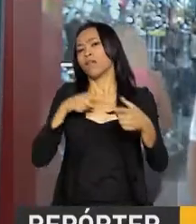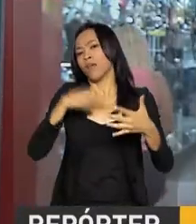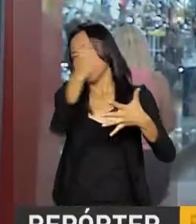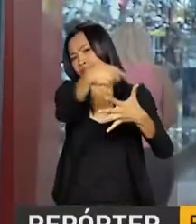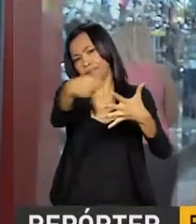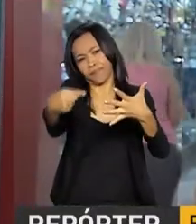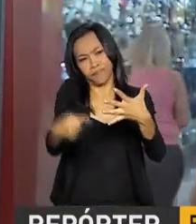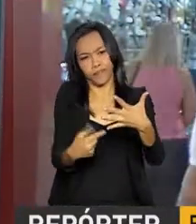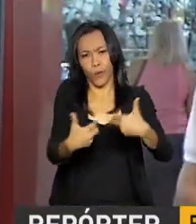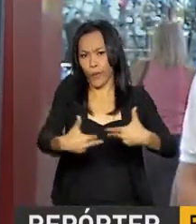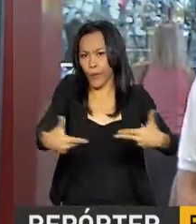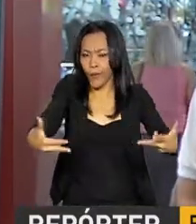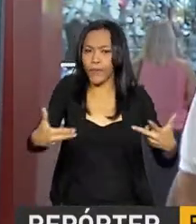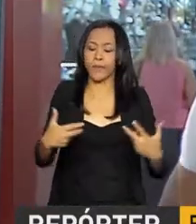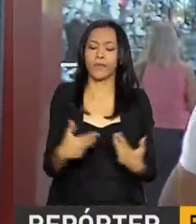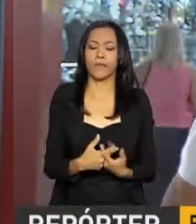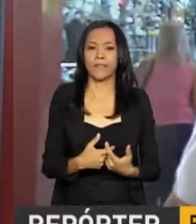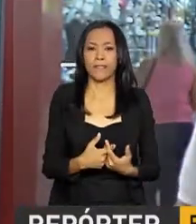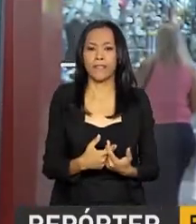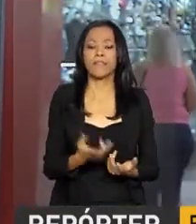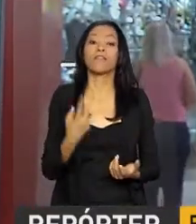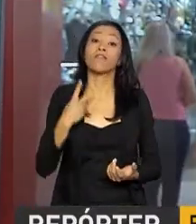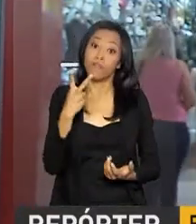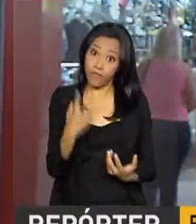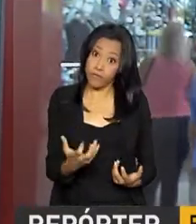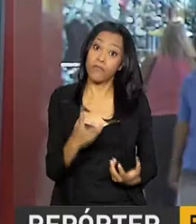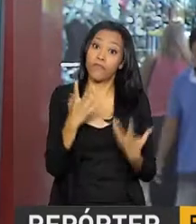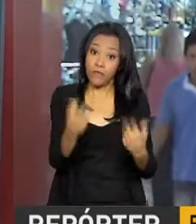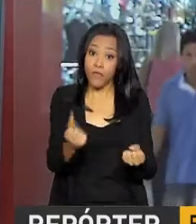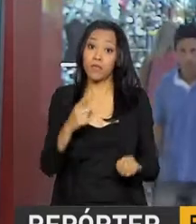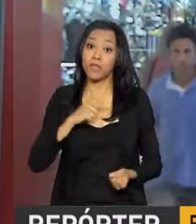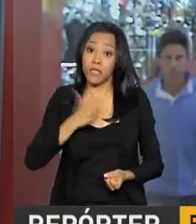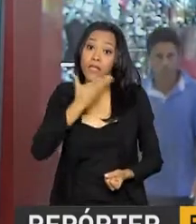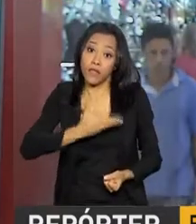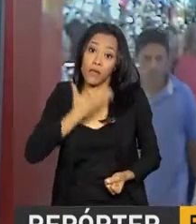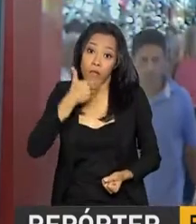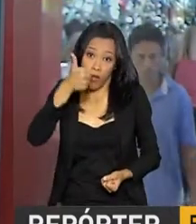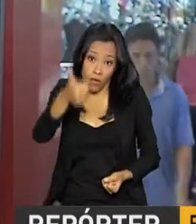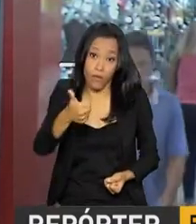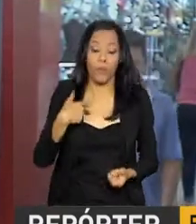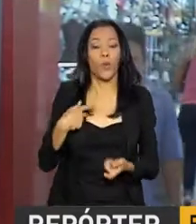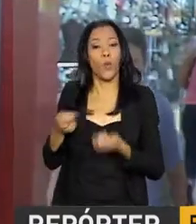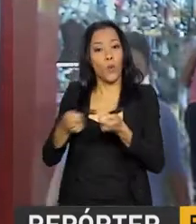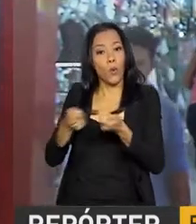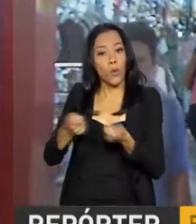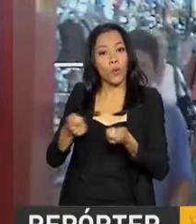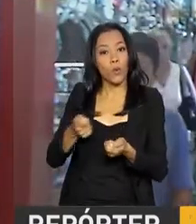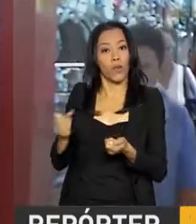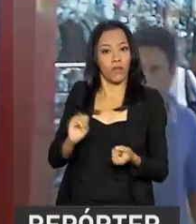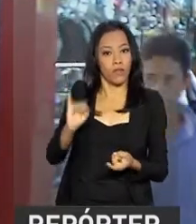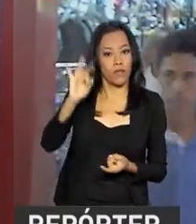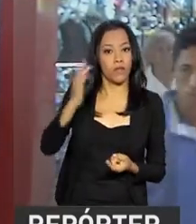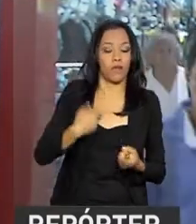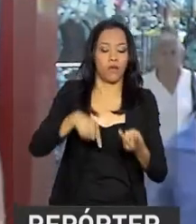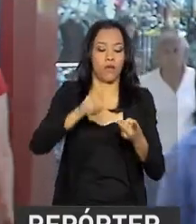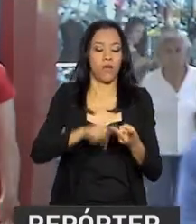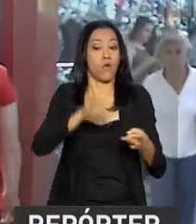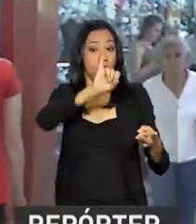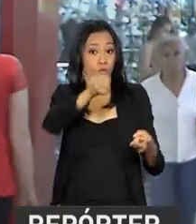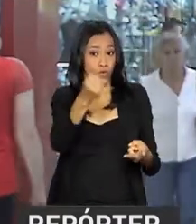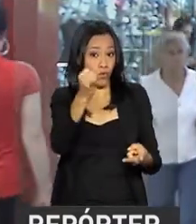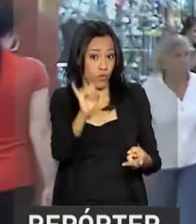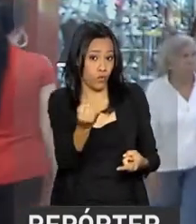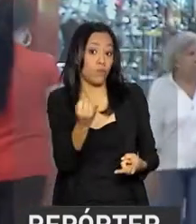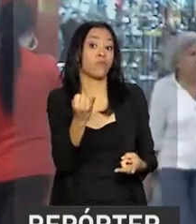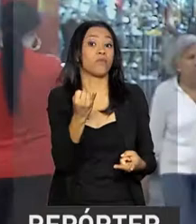desse ano nos leva a crer que nós vamos ter um Natal um pouco melhor. O controle da inflação, a taxa básica de juros, que já está